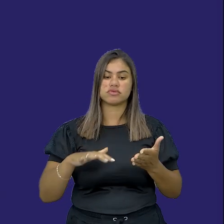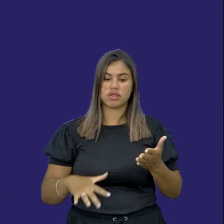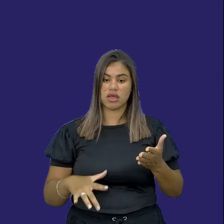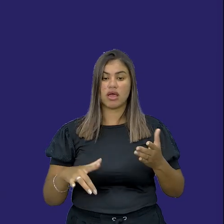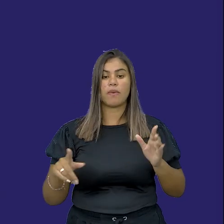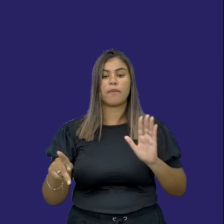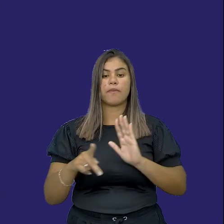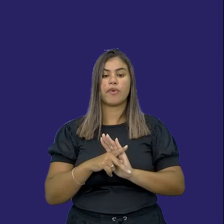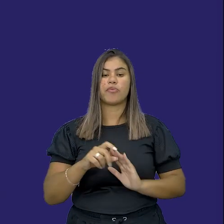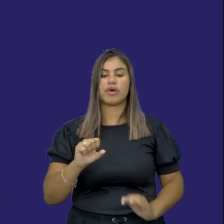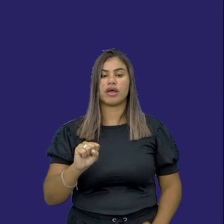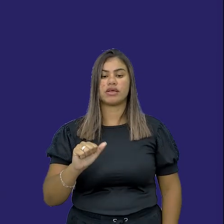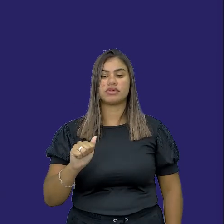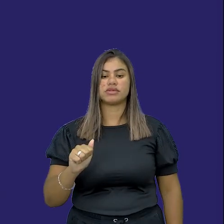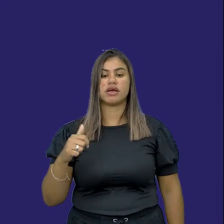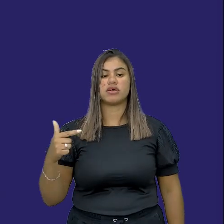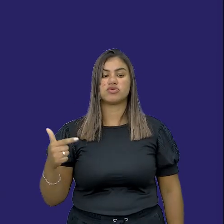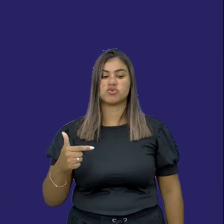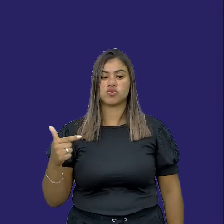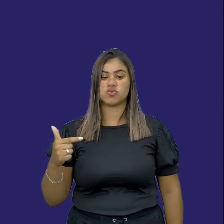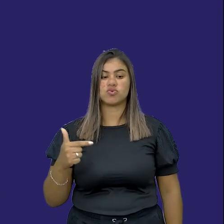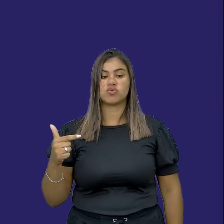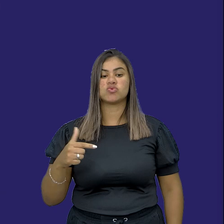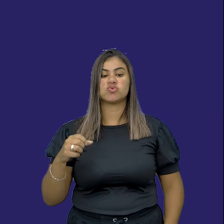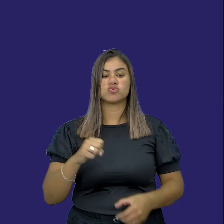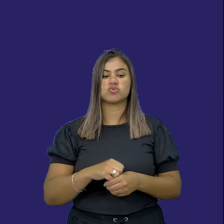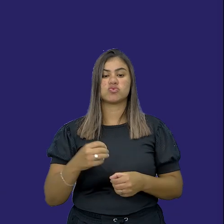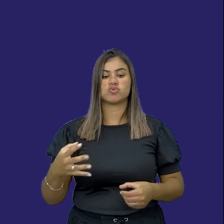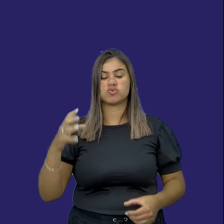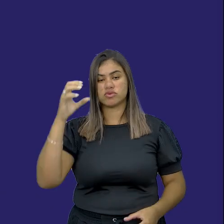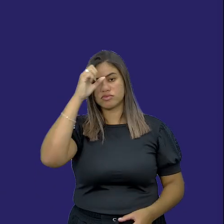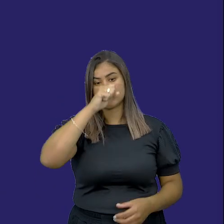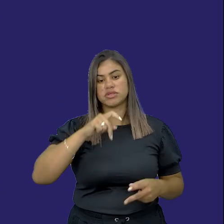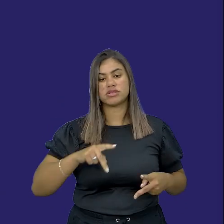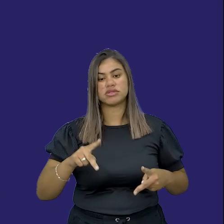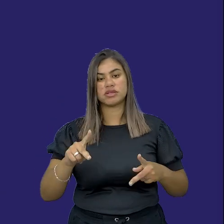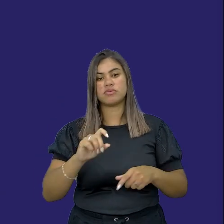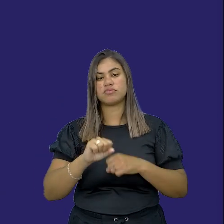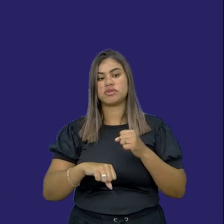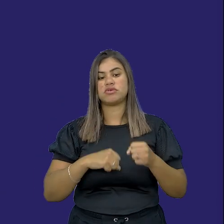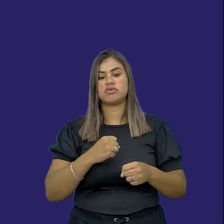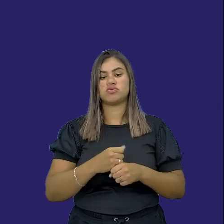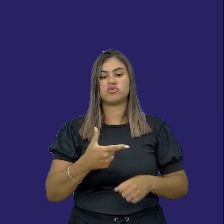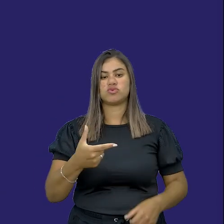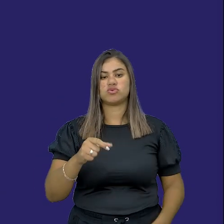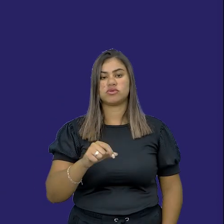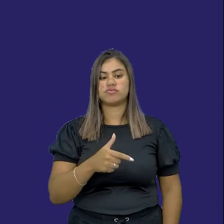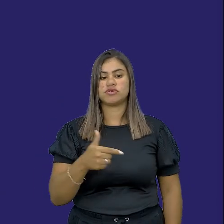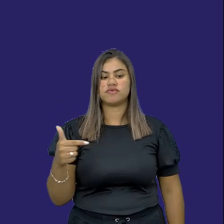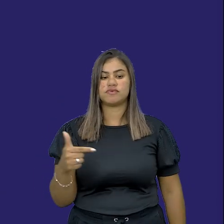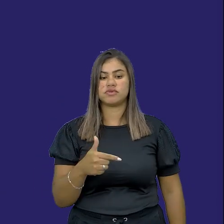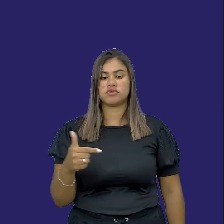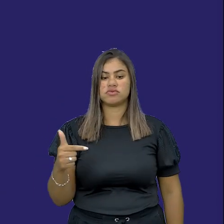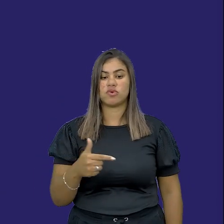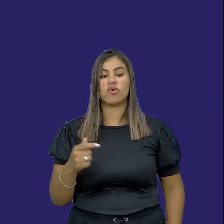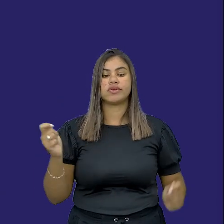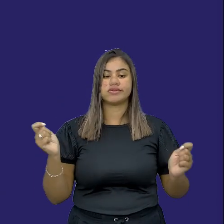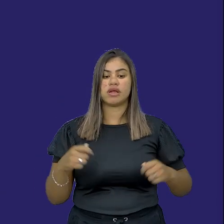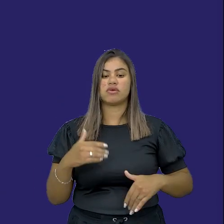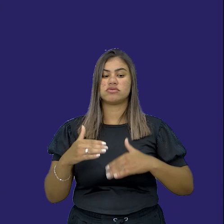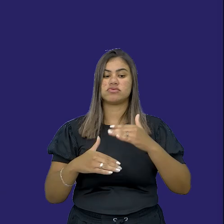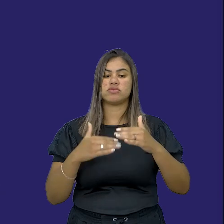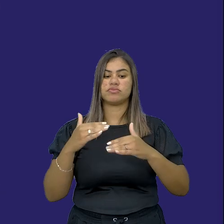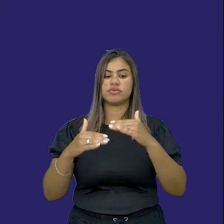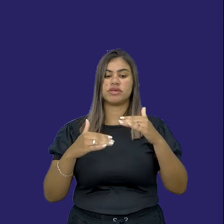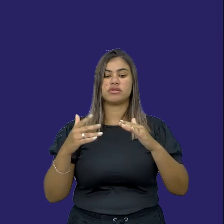na SA2 do material Aprender Sempre 2022, que permita o desenvolvimento dos fundamentos